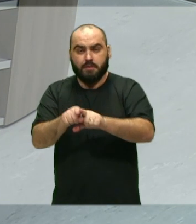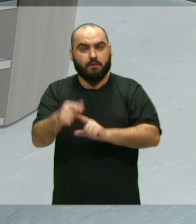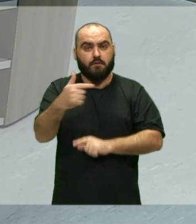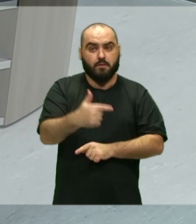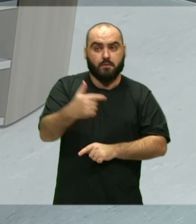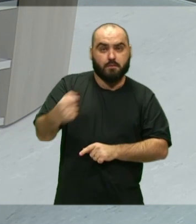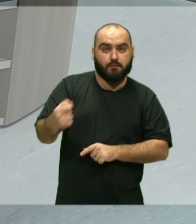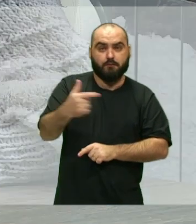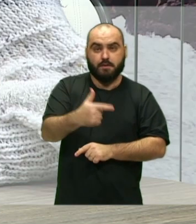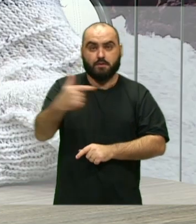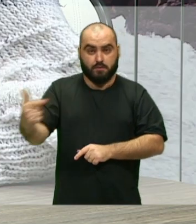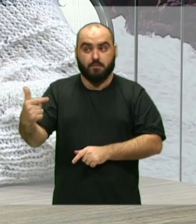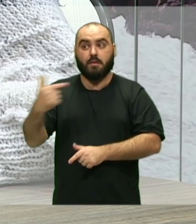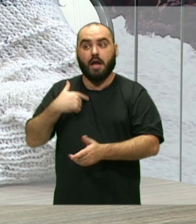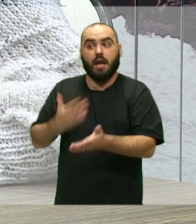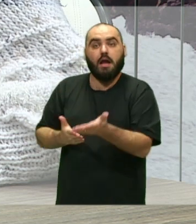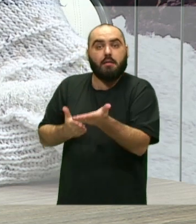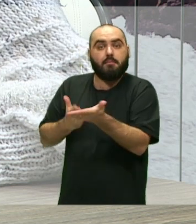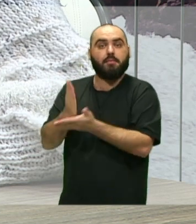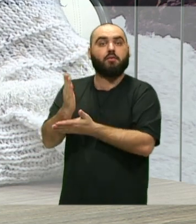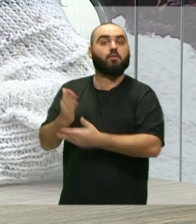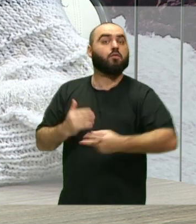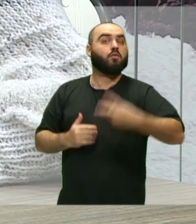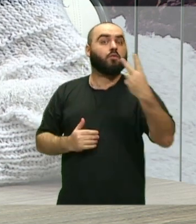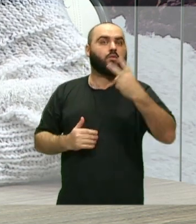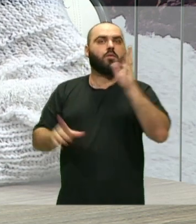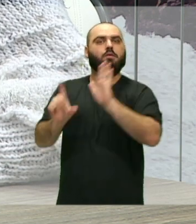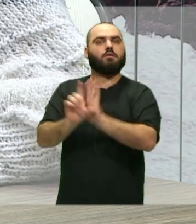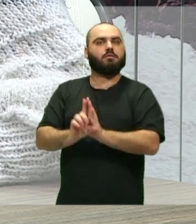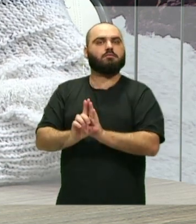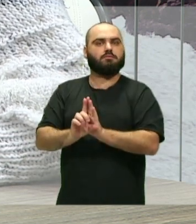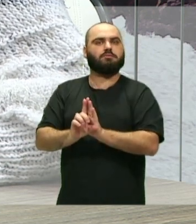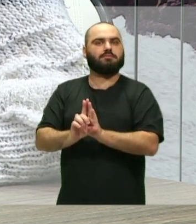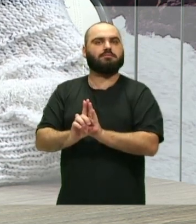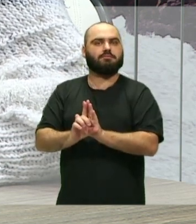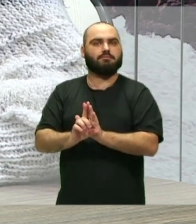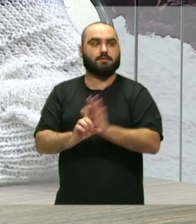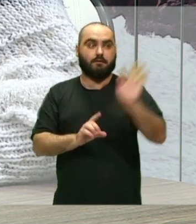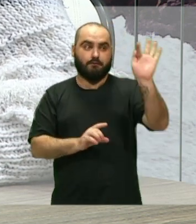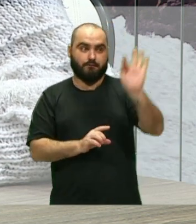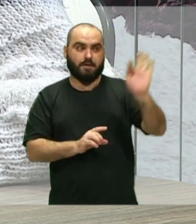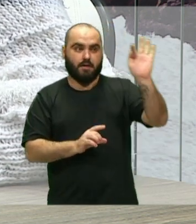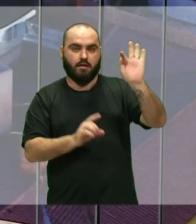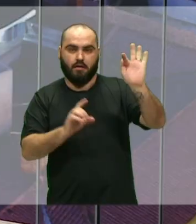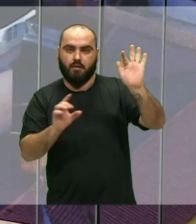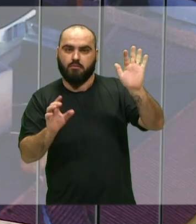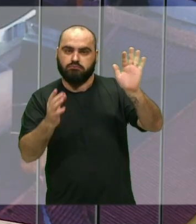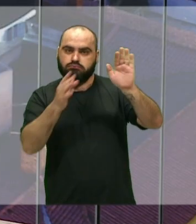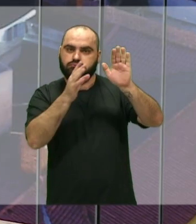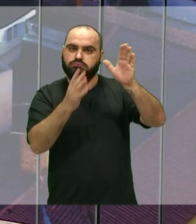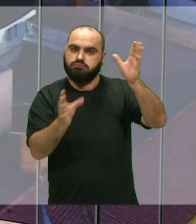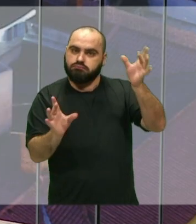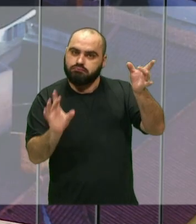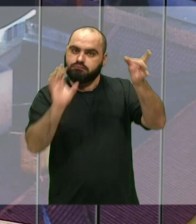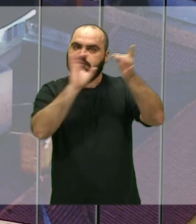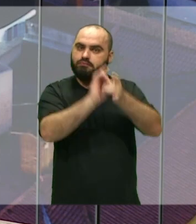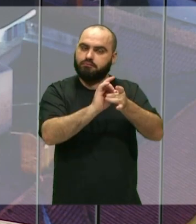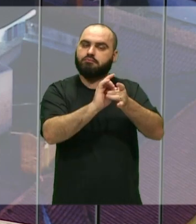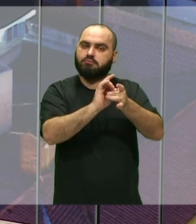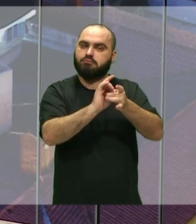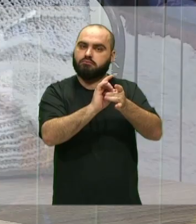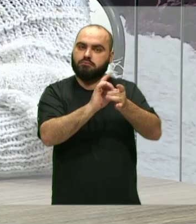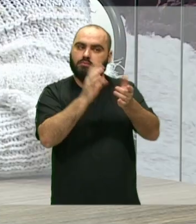ele fez aprovar 2 leis aqui que corroboram a lei federal, né, de acesso